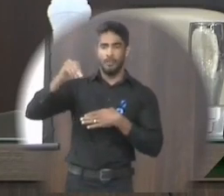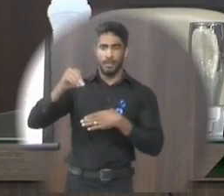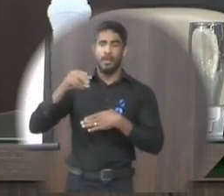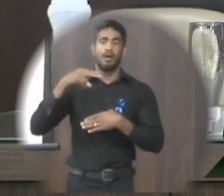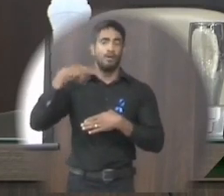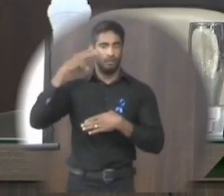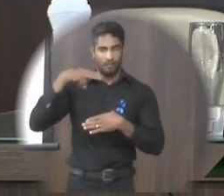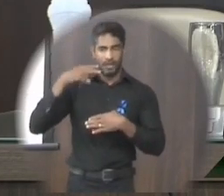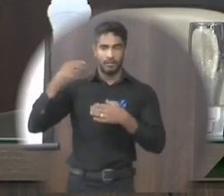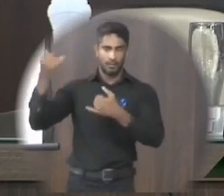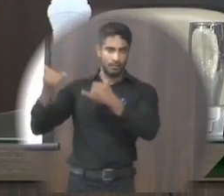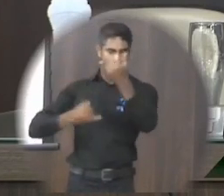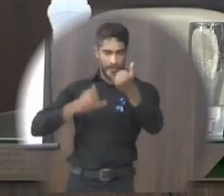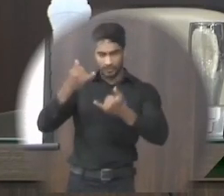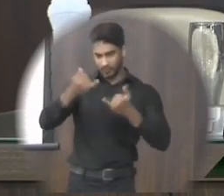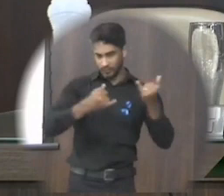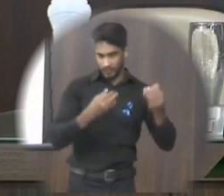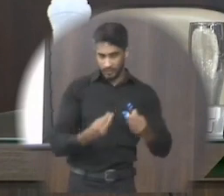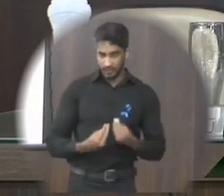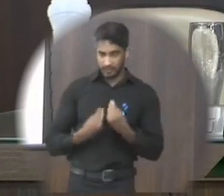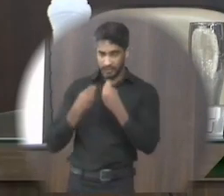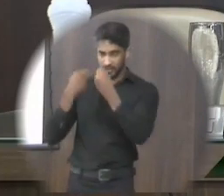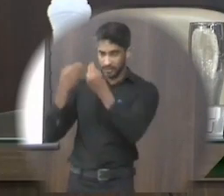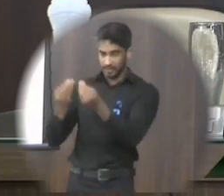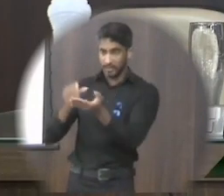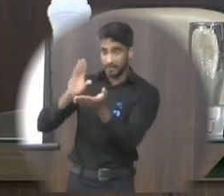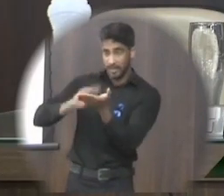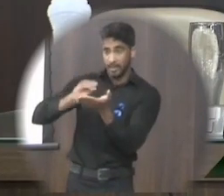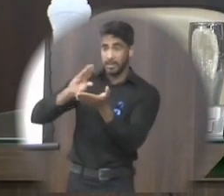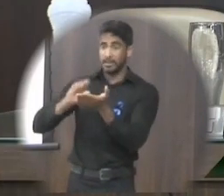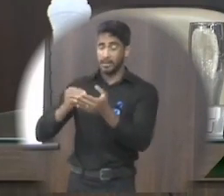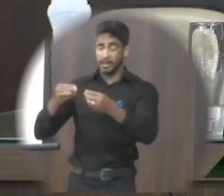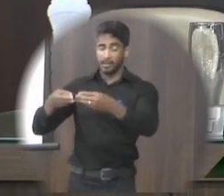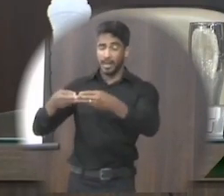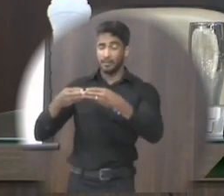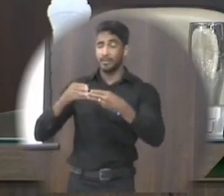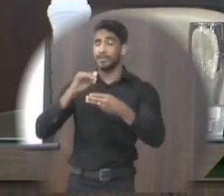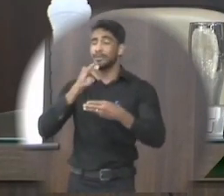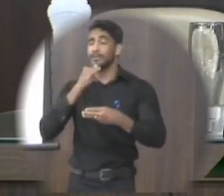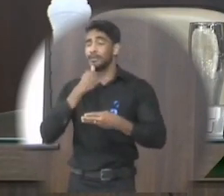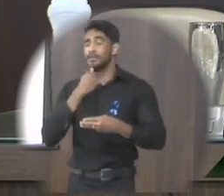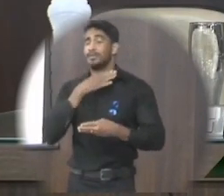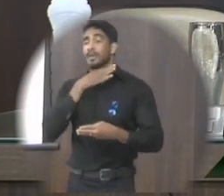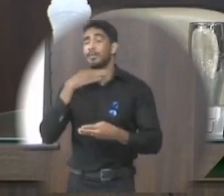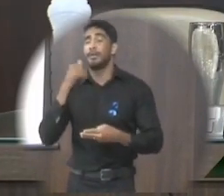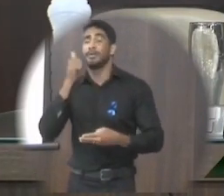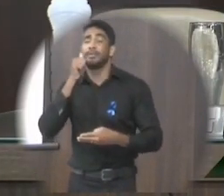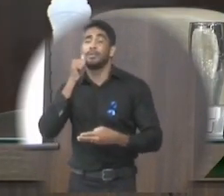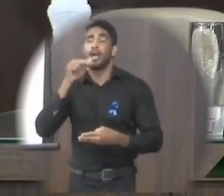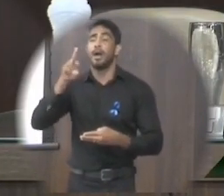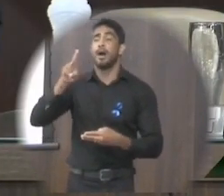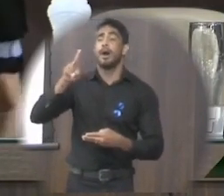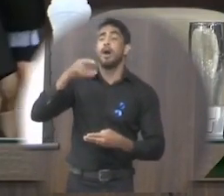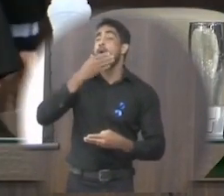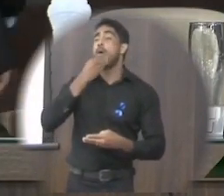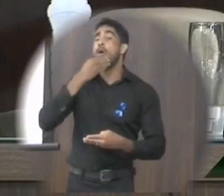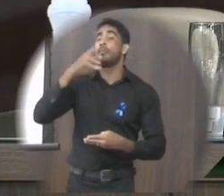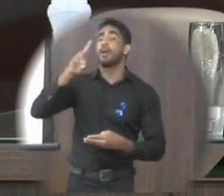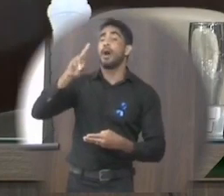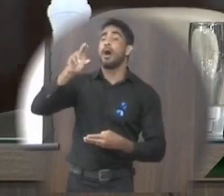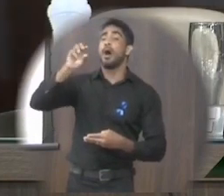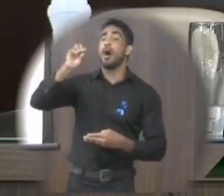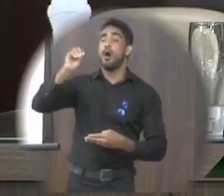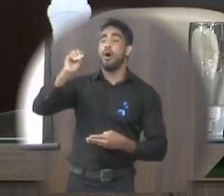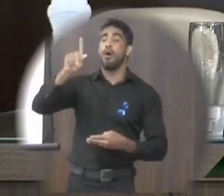vem, após ouvido plenário, na forma regimental, requerer que conste em ata moção com voto de pesar pelo falecimento do senhor Rogério Santos Martins, que